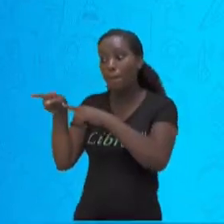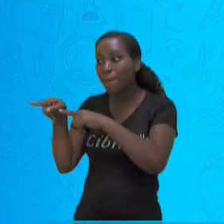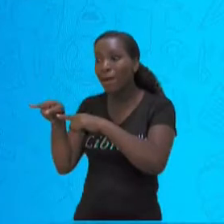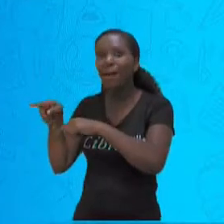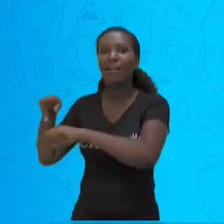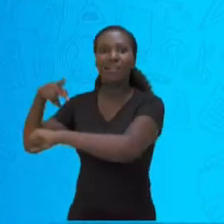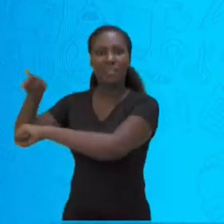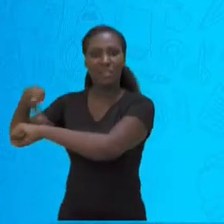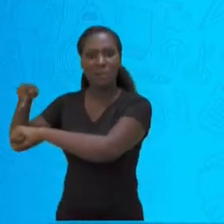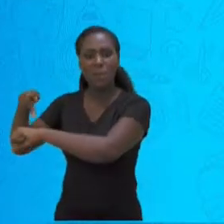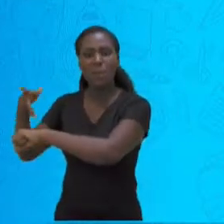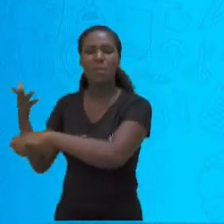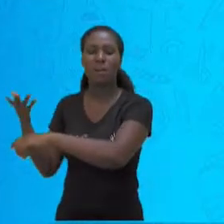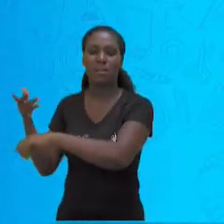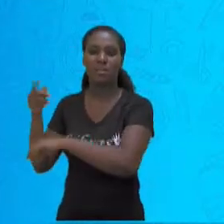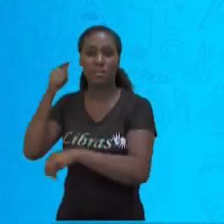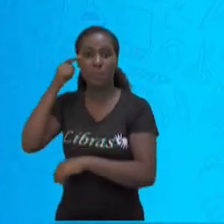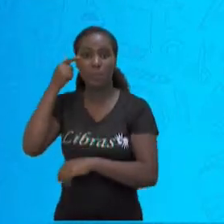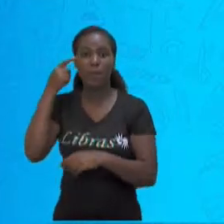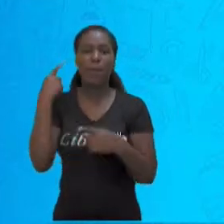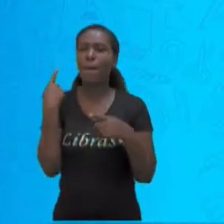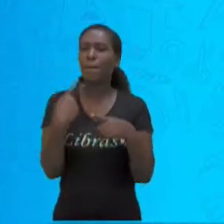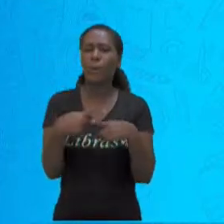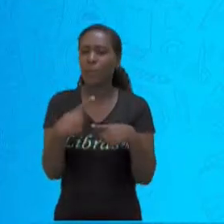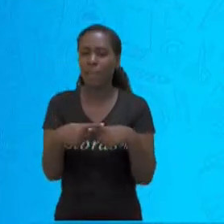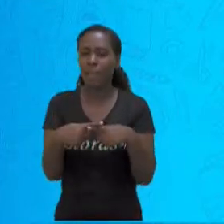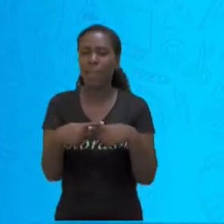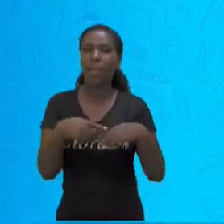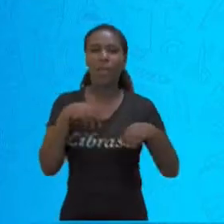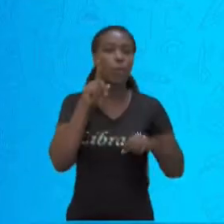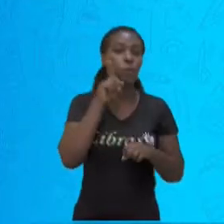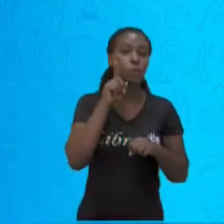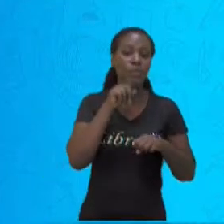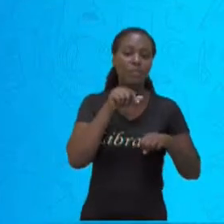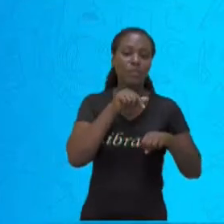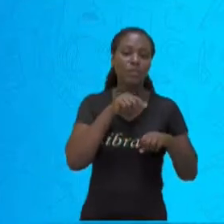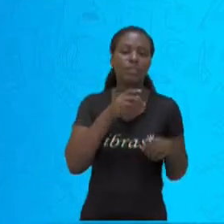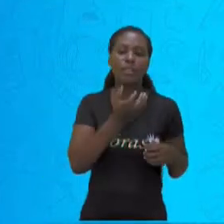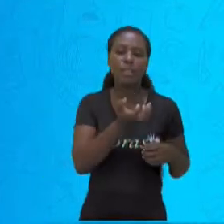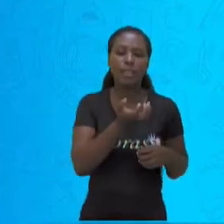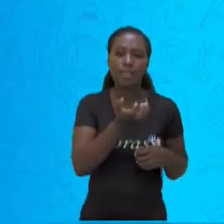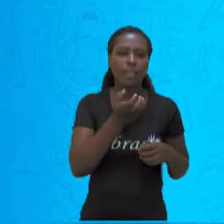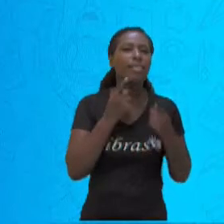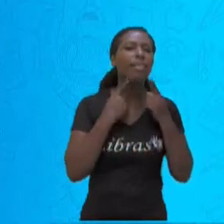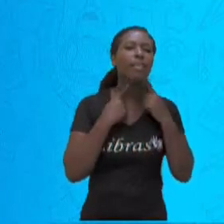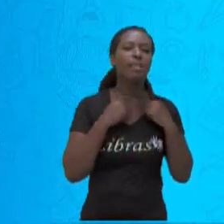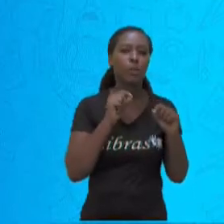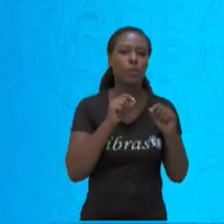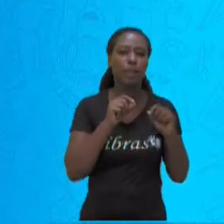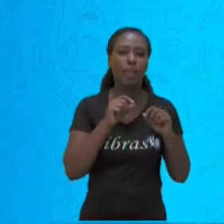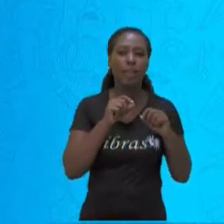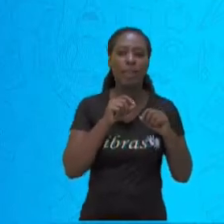para uma outra cultura, para a cultura japonesa. E isso